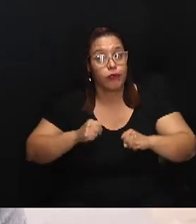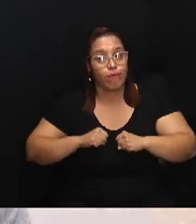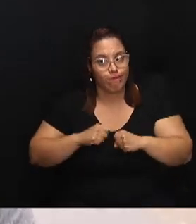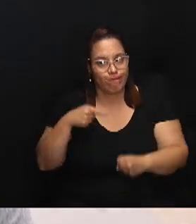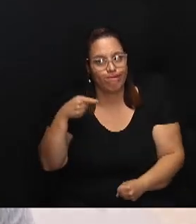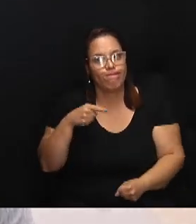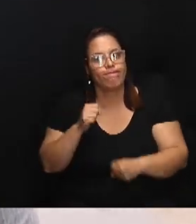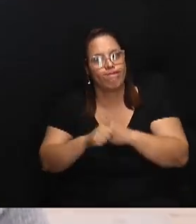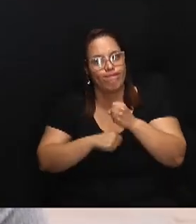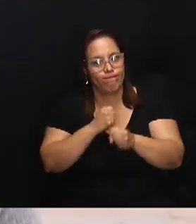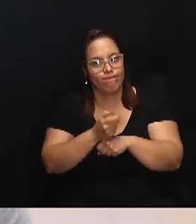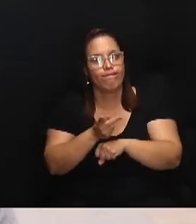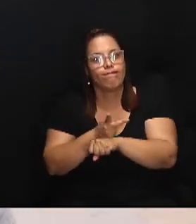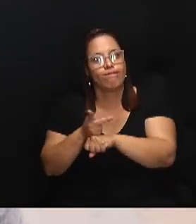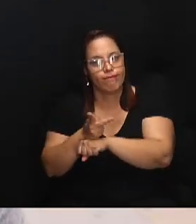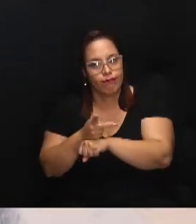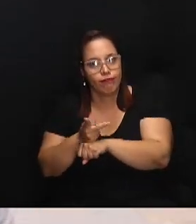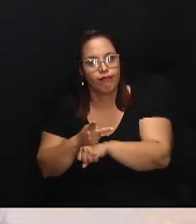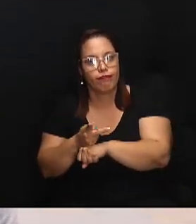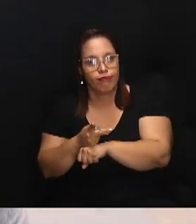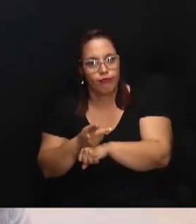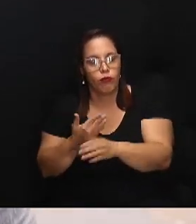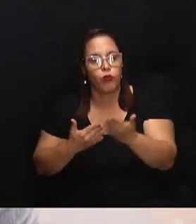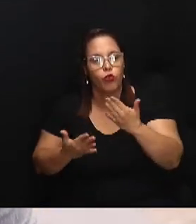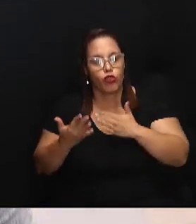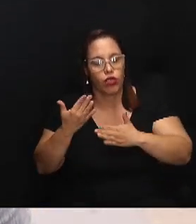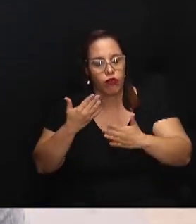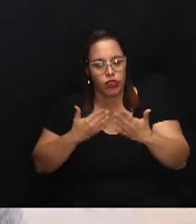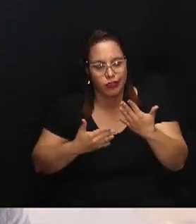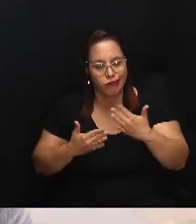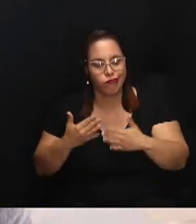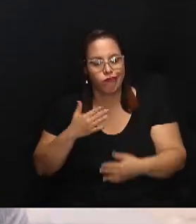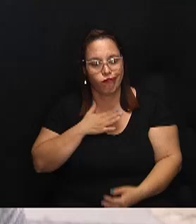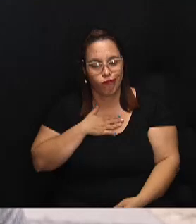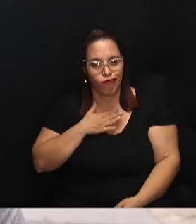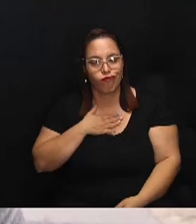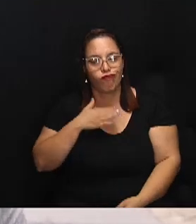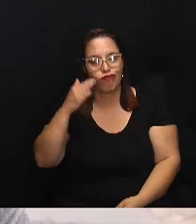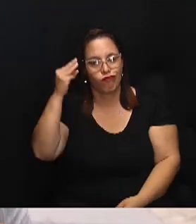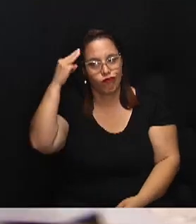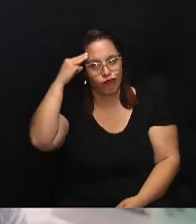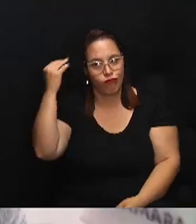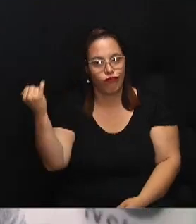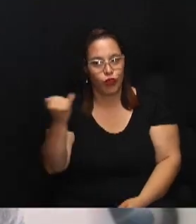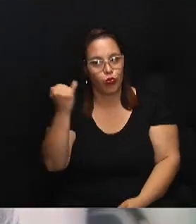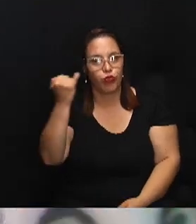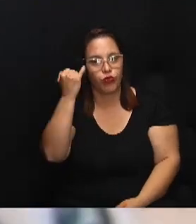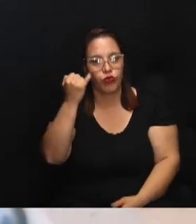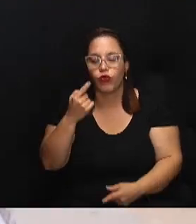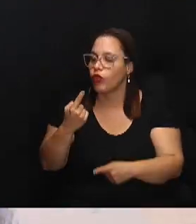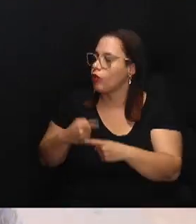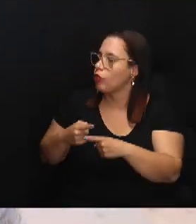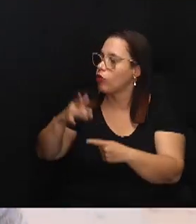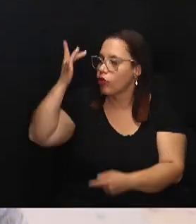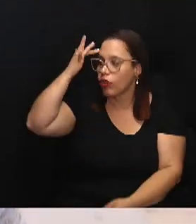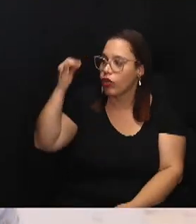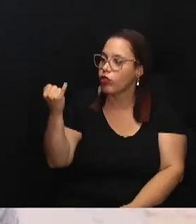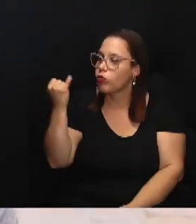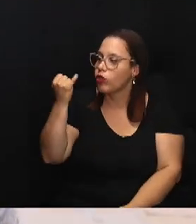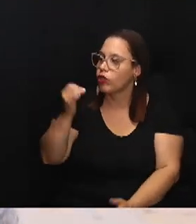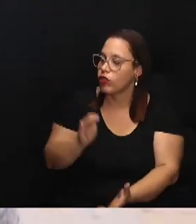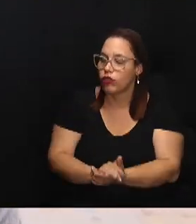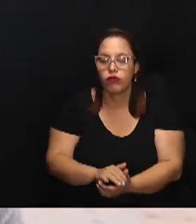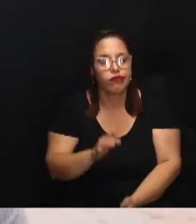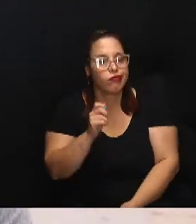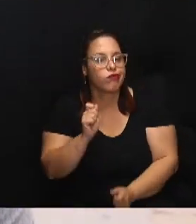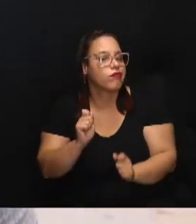ano eu estou procurando cuidar mais da minha saúde mental, que é importante, né? Por que você acha importante?